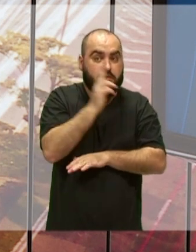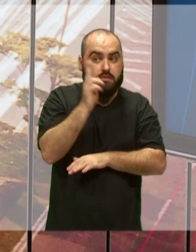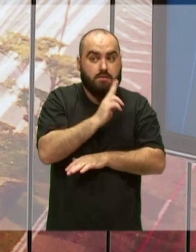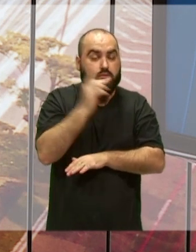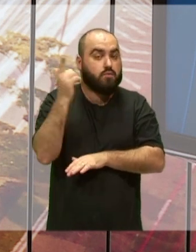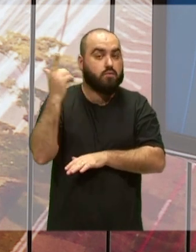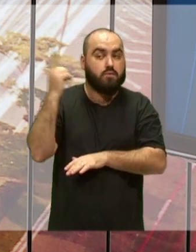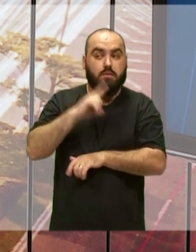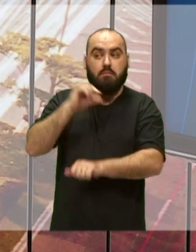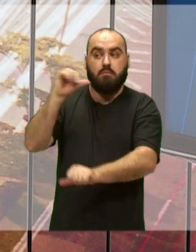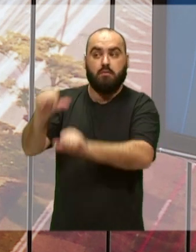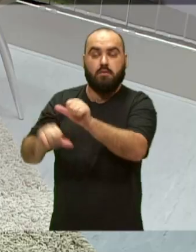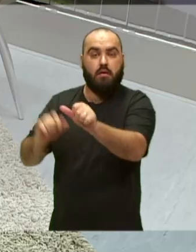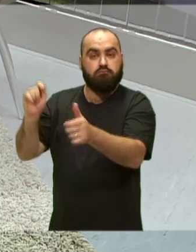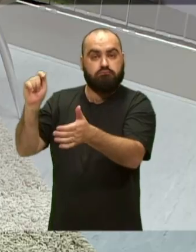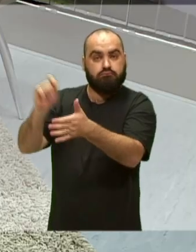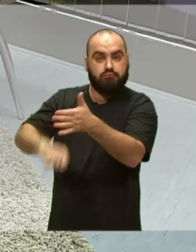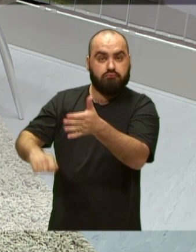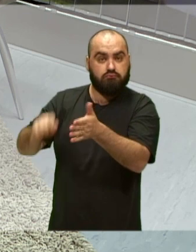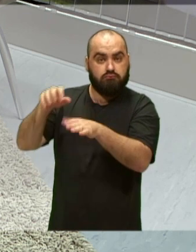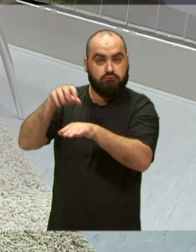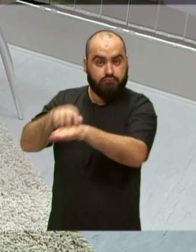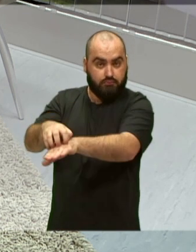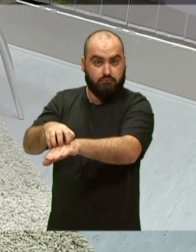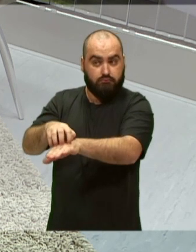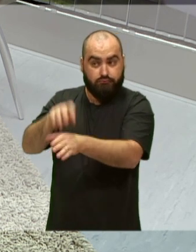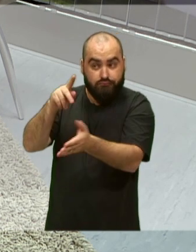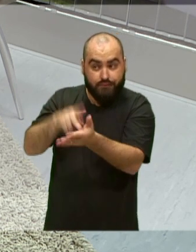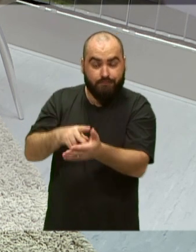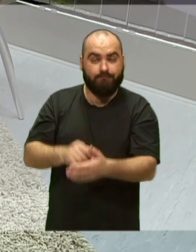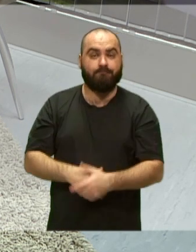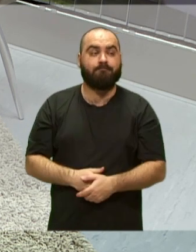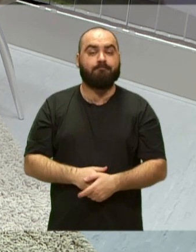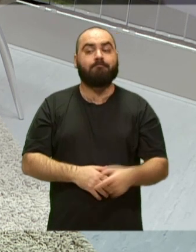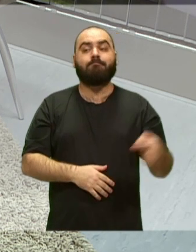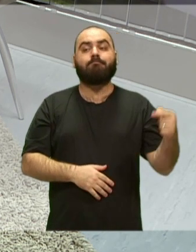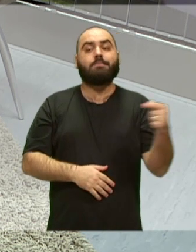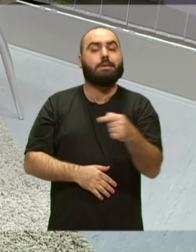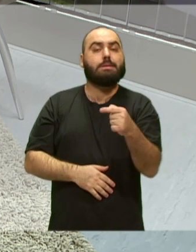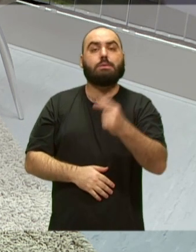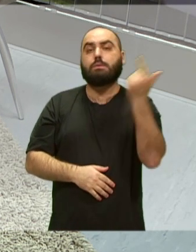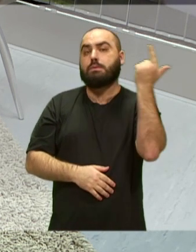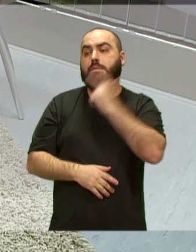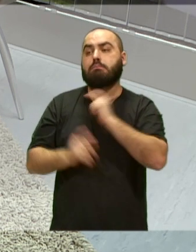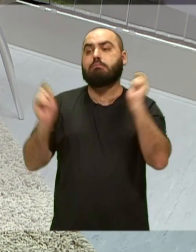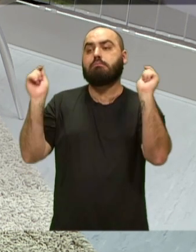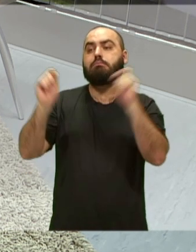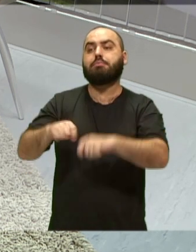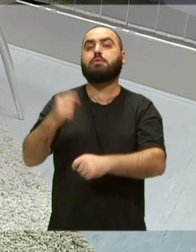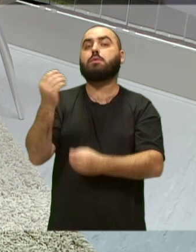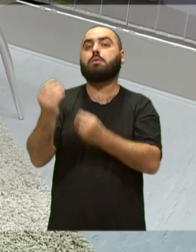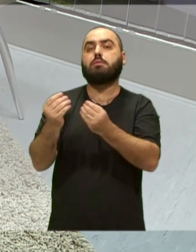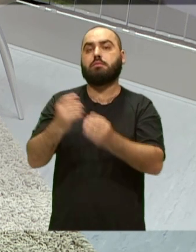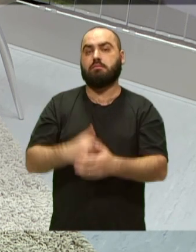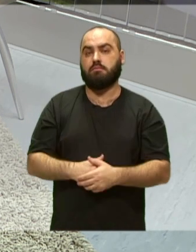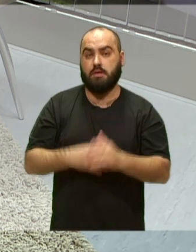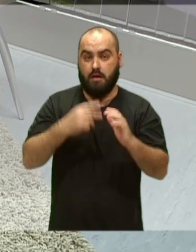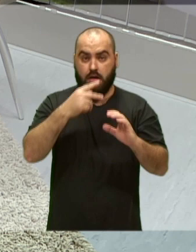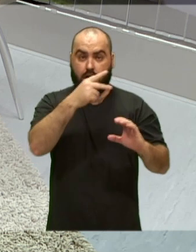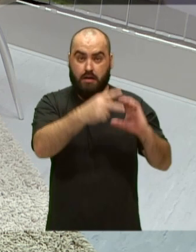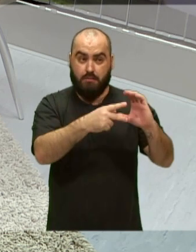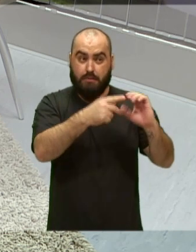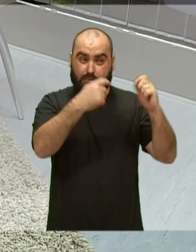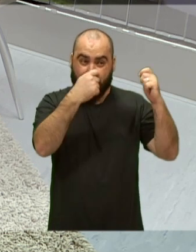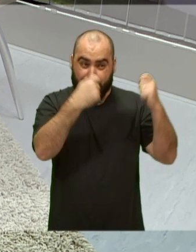rúbrica do Turismo como que isso pode ser contornado a câmara vai precisa